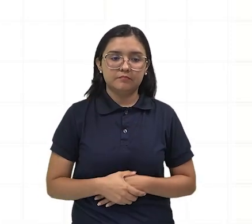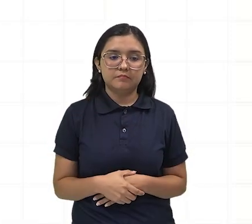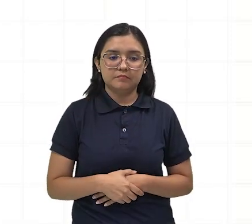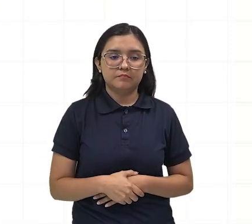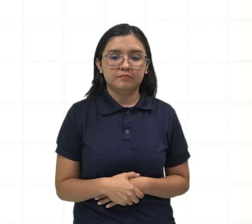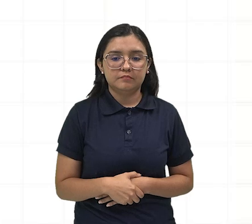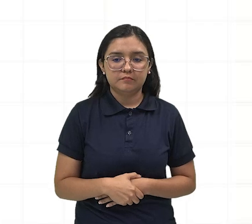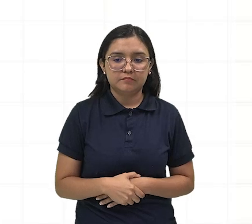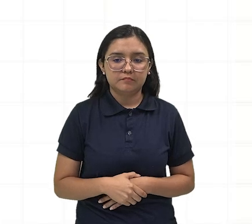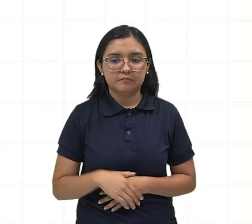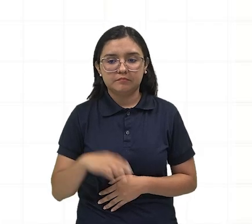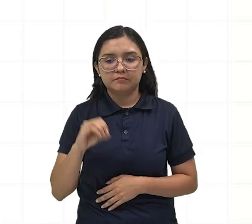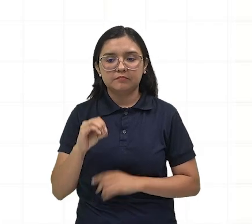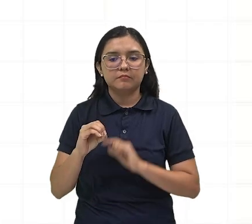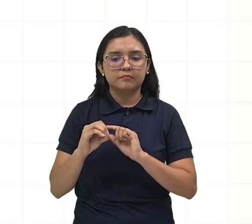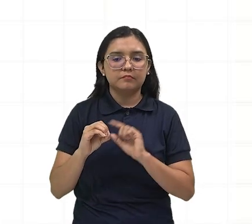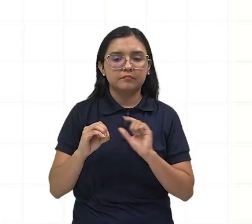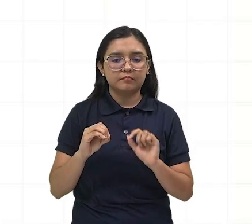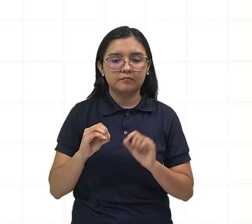Esse O,